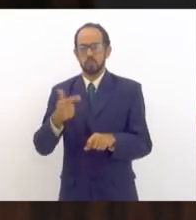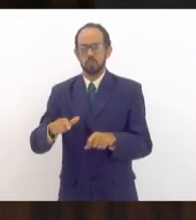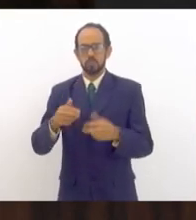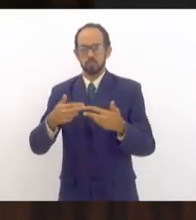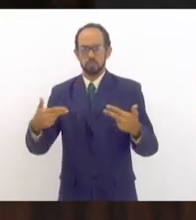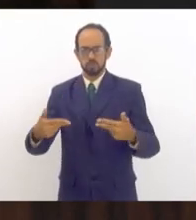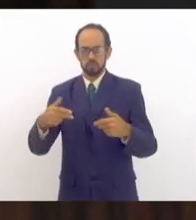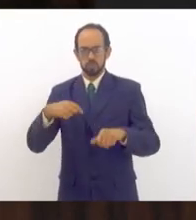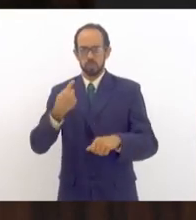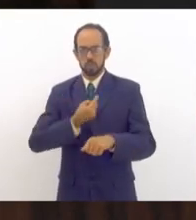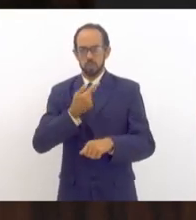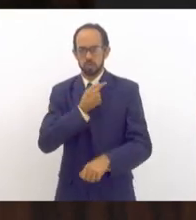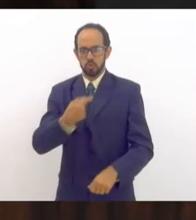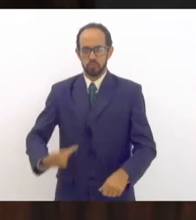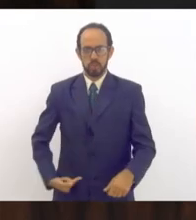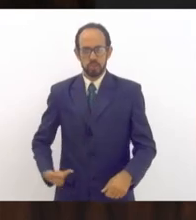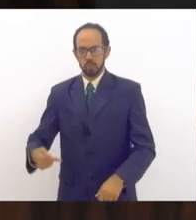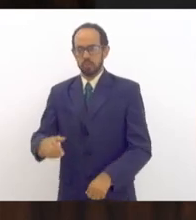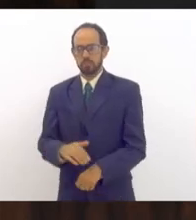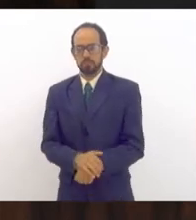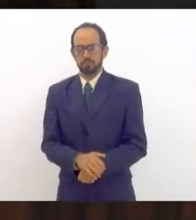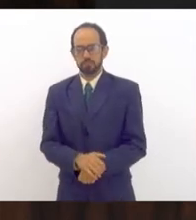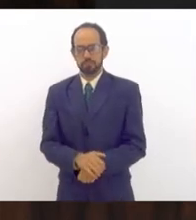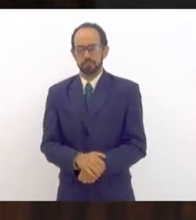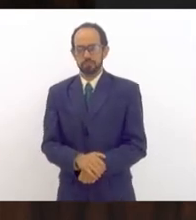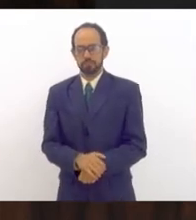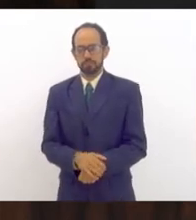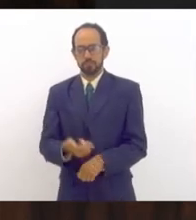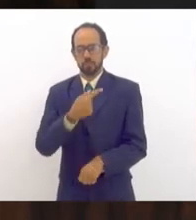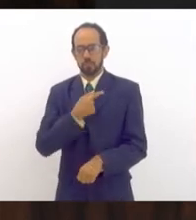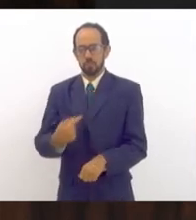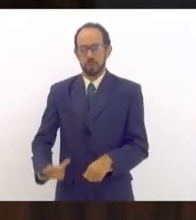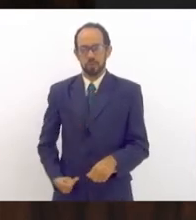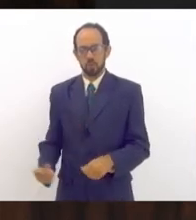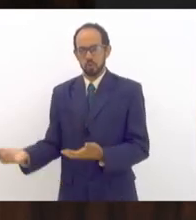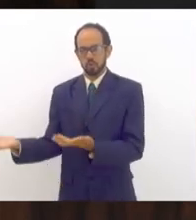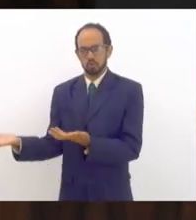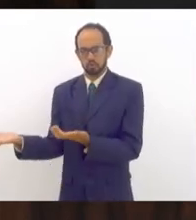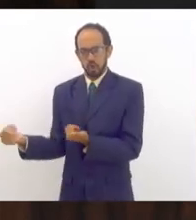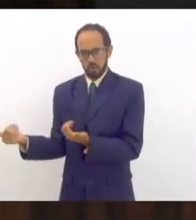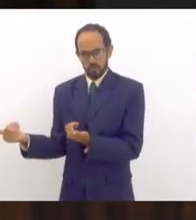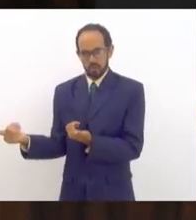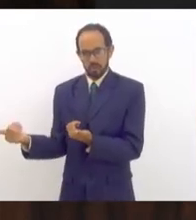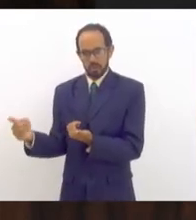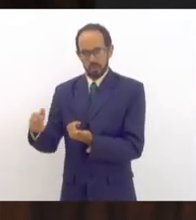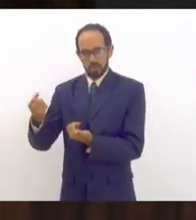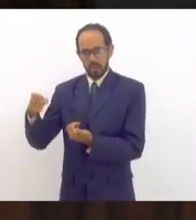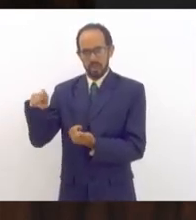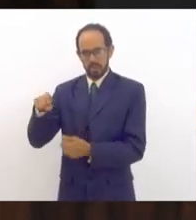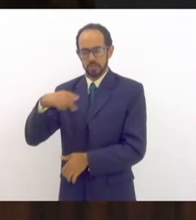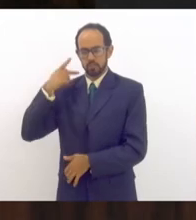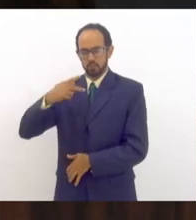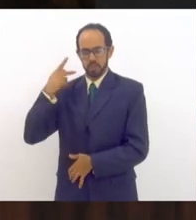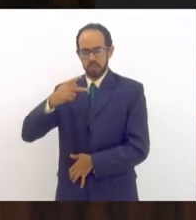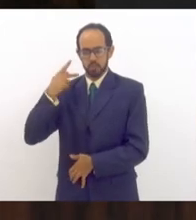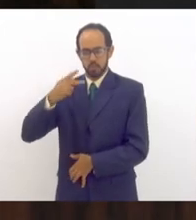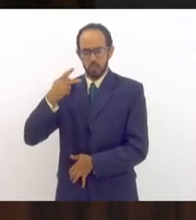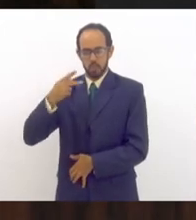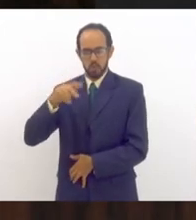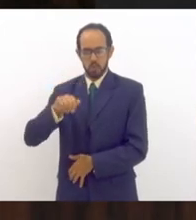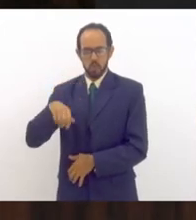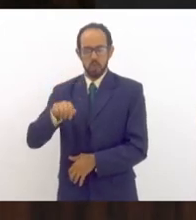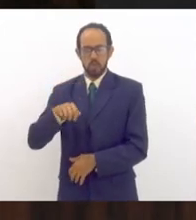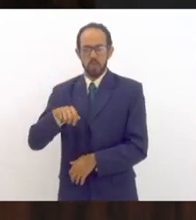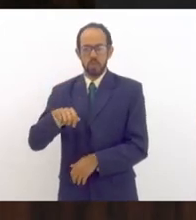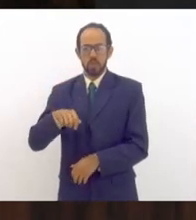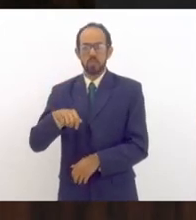o nosso Governador né nosso Governador também é um jovem Governador que foi vereador do município nosso Estado do Rio